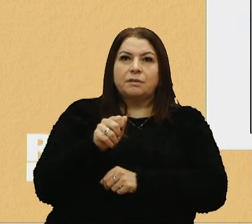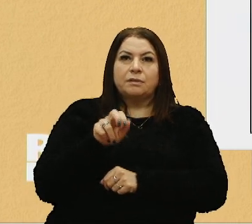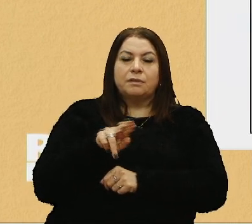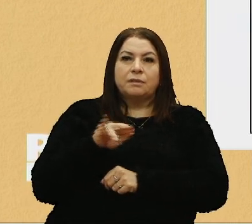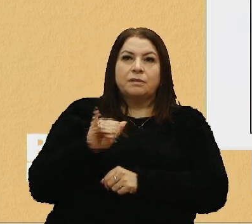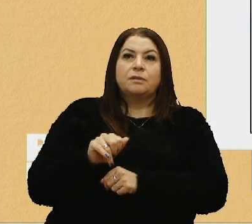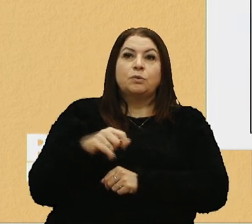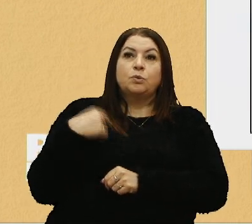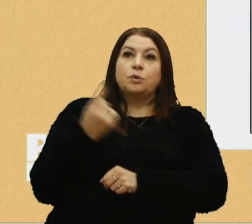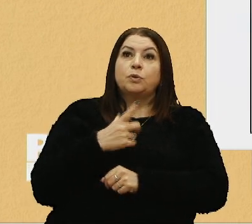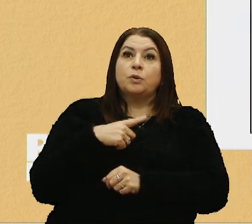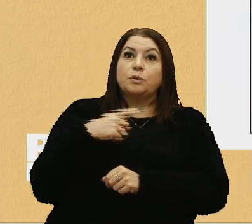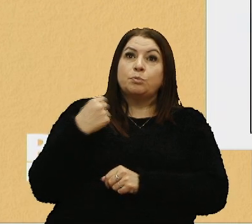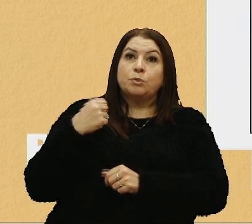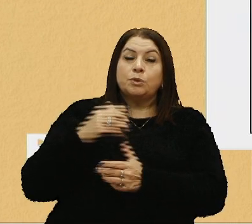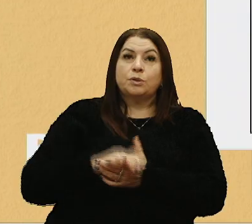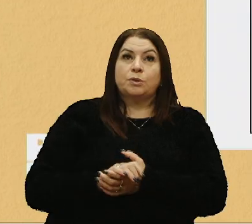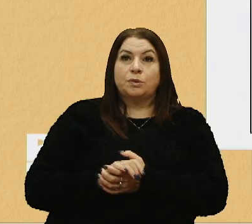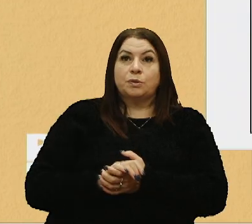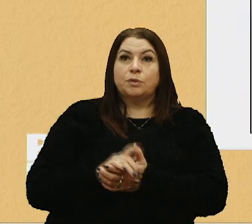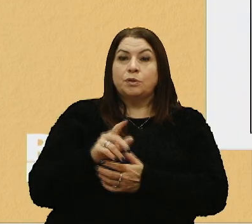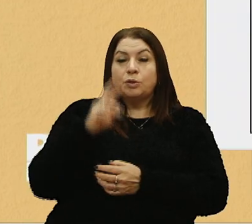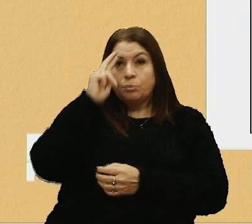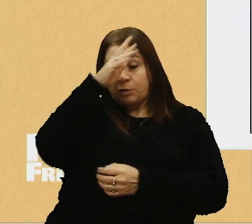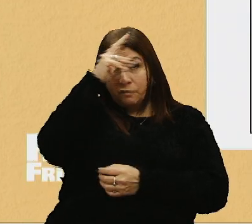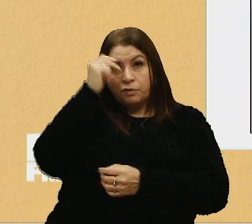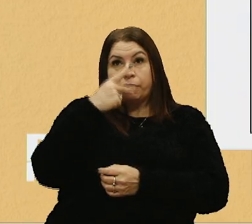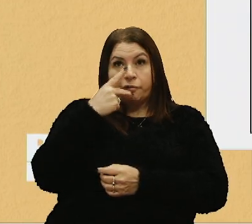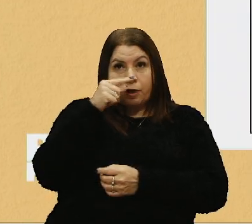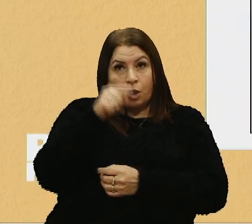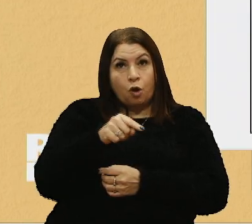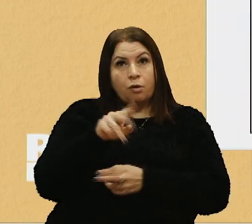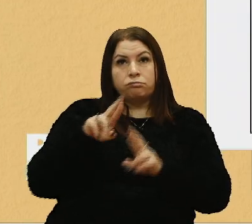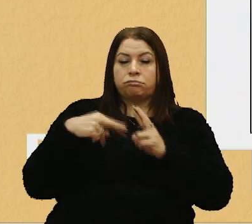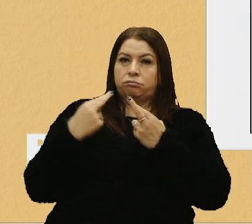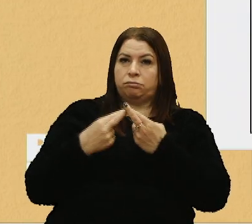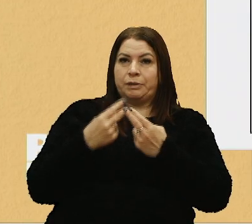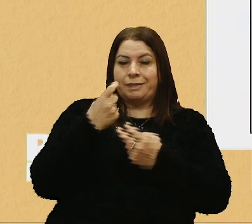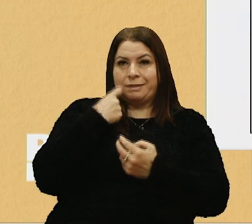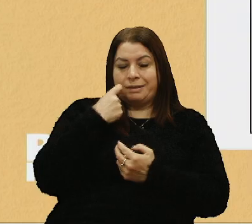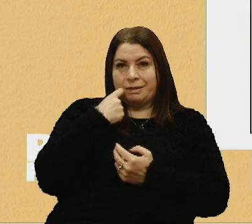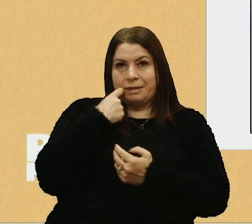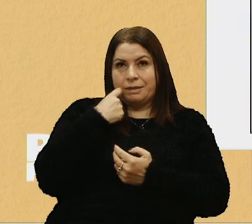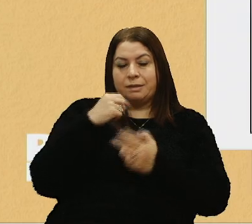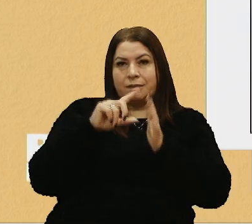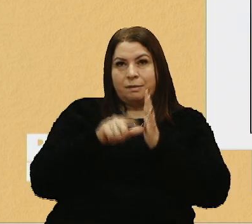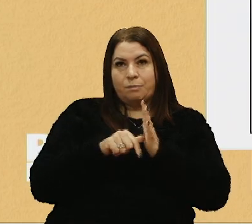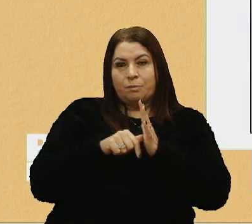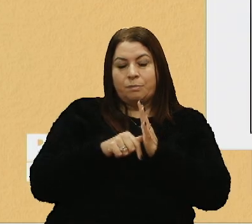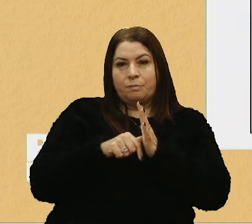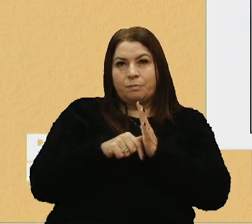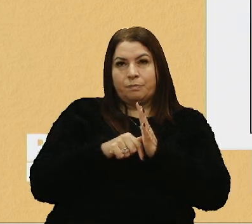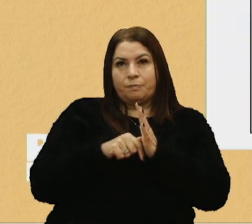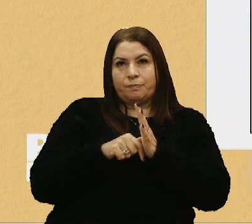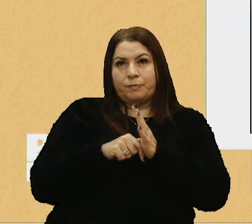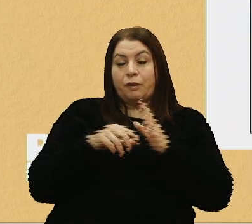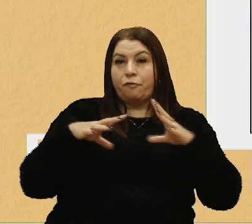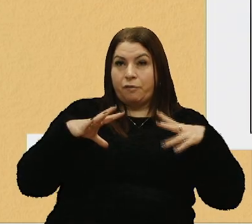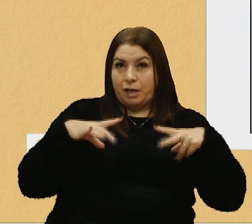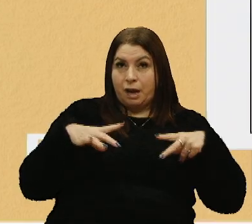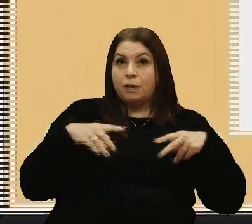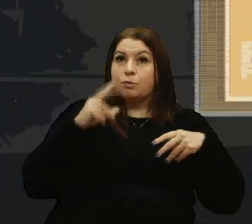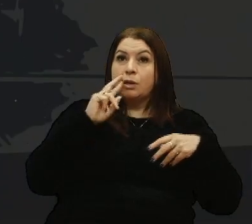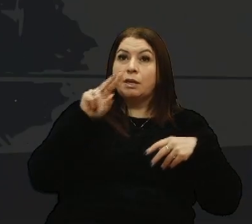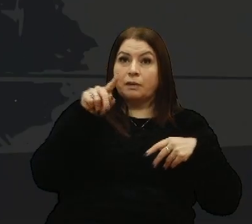O que nós precisamos? E o prefeito disse naquela reunião de sexta, depois do feriado, quem estava